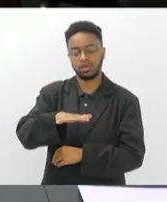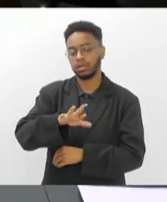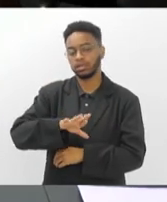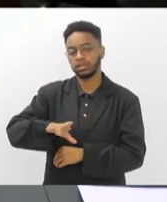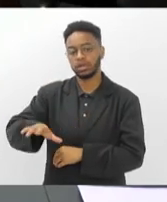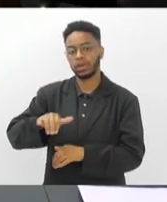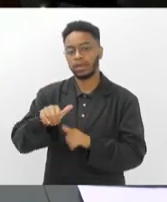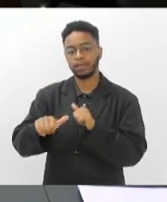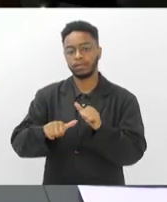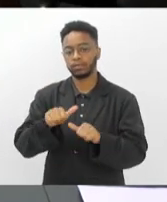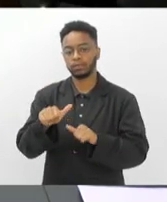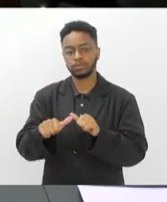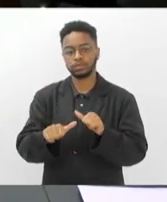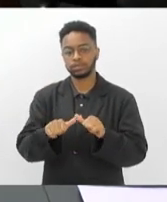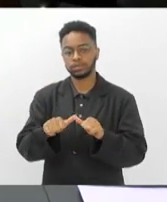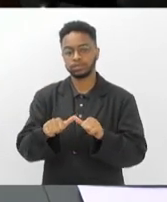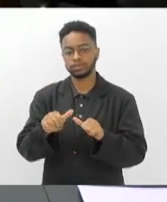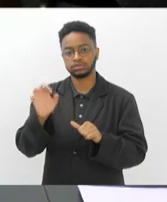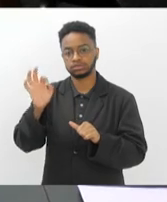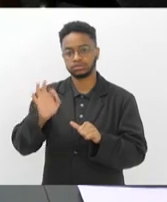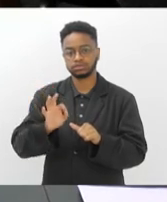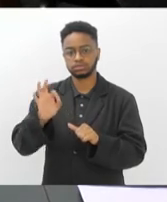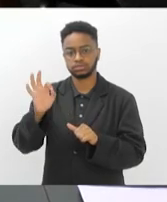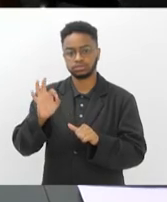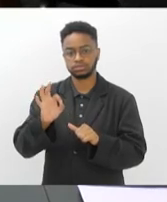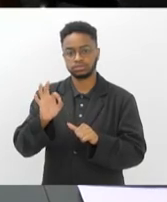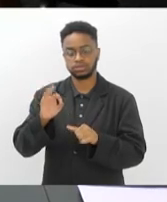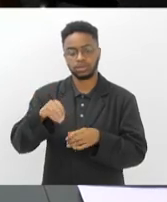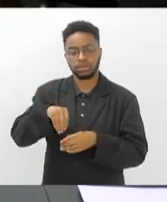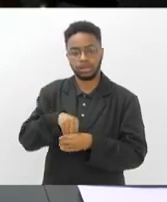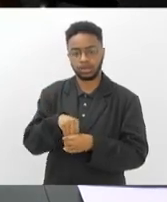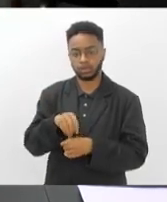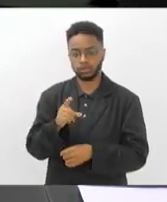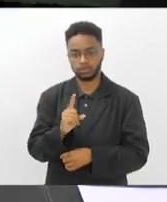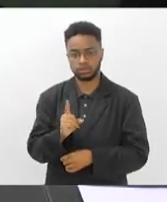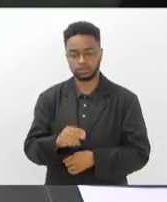na mudança do percentual interno.